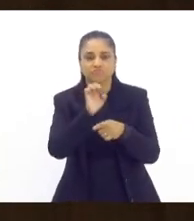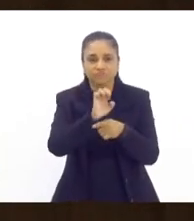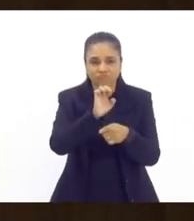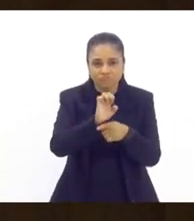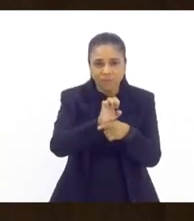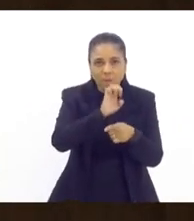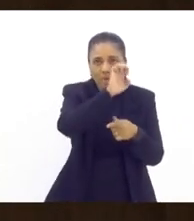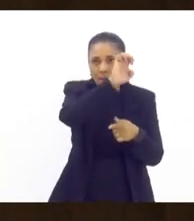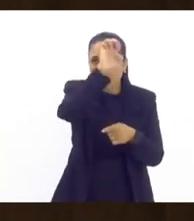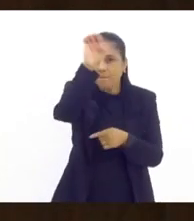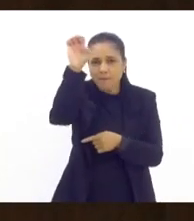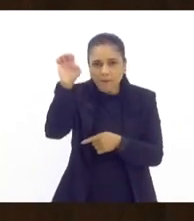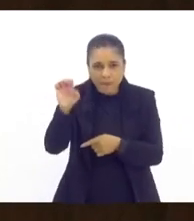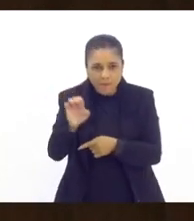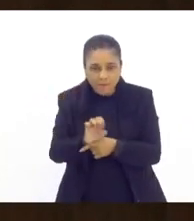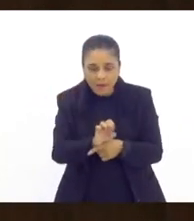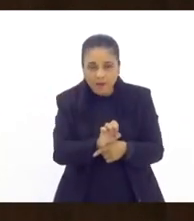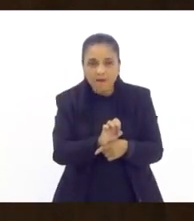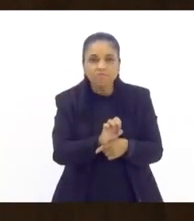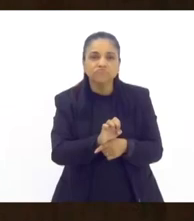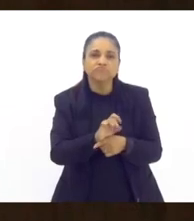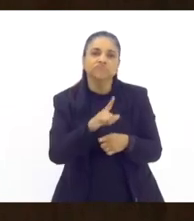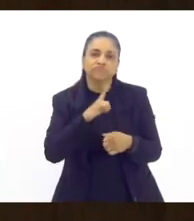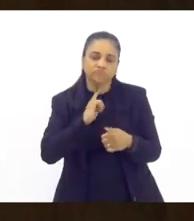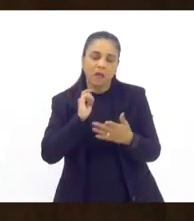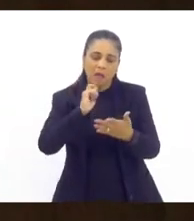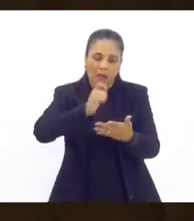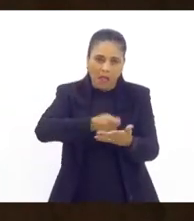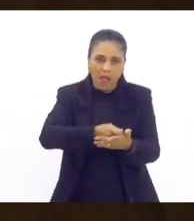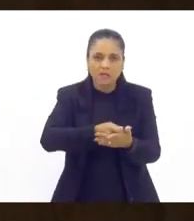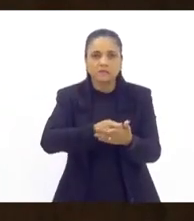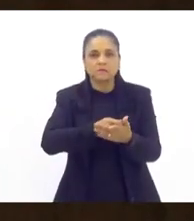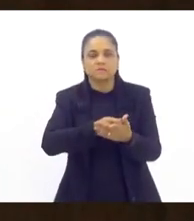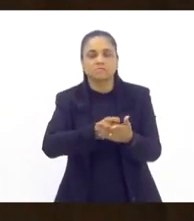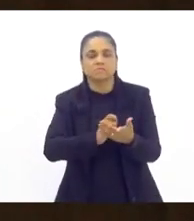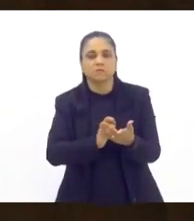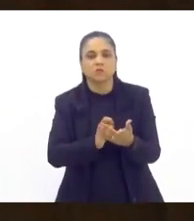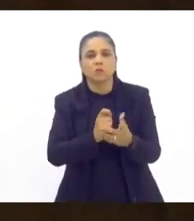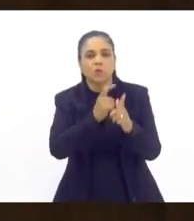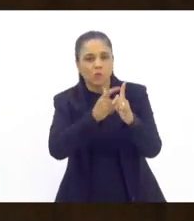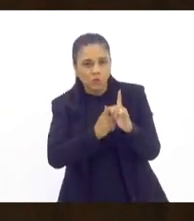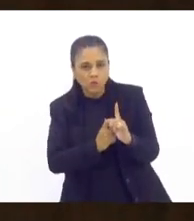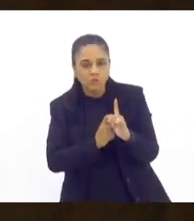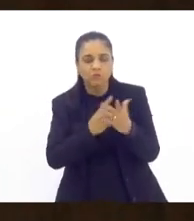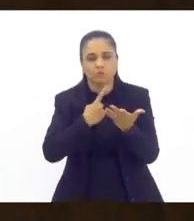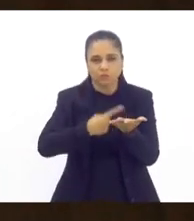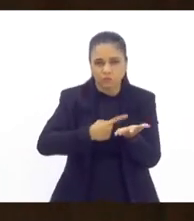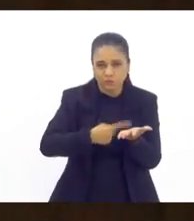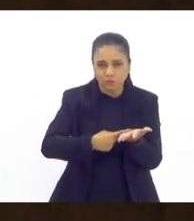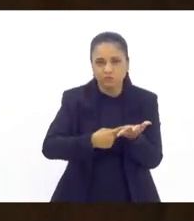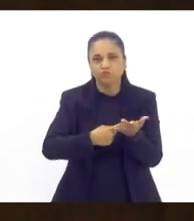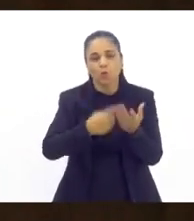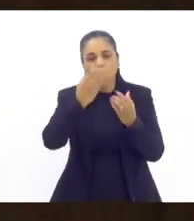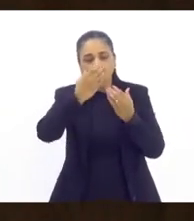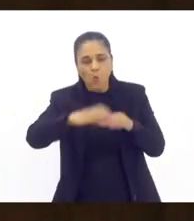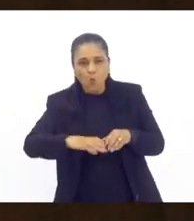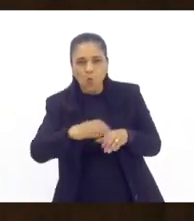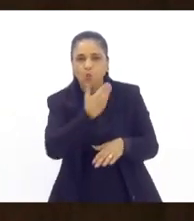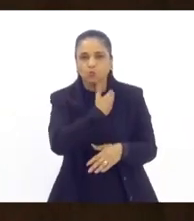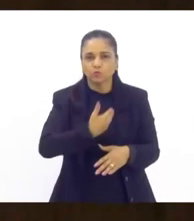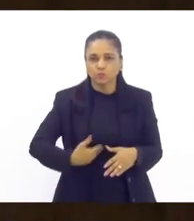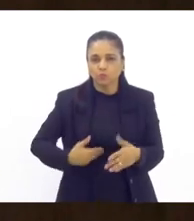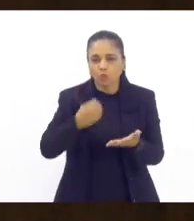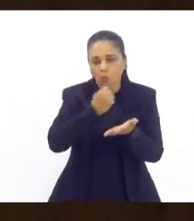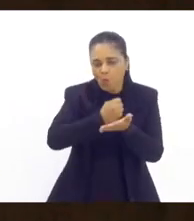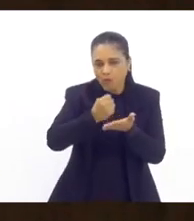brasileiros pudessem honrar seus compromissos, fazer concurso público, contratar mais gente,